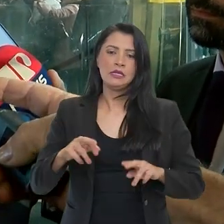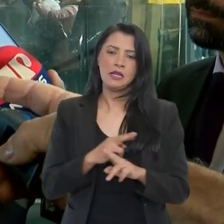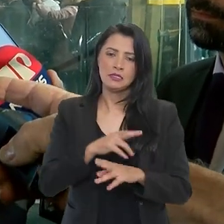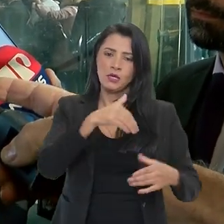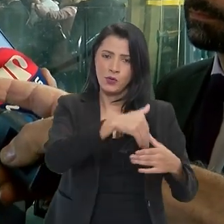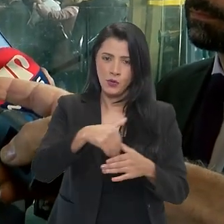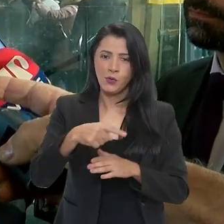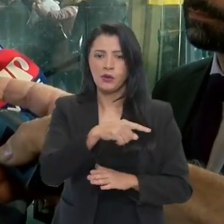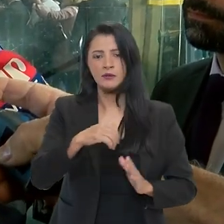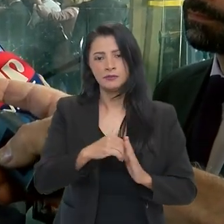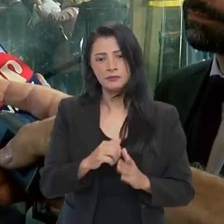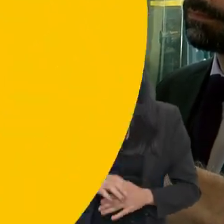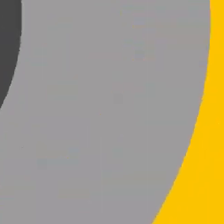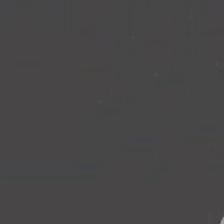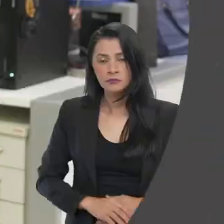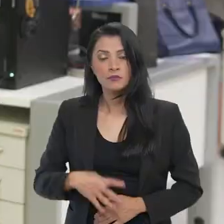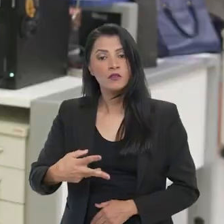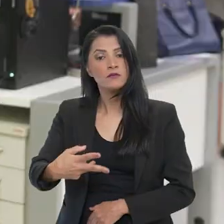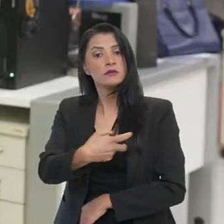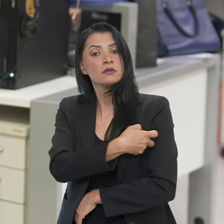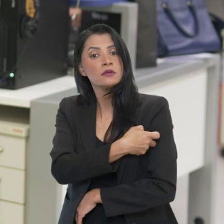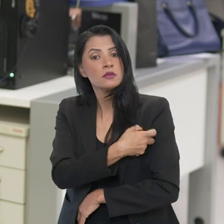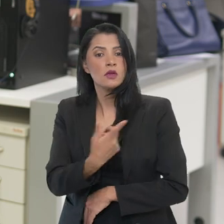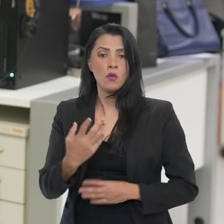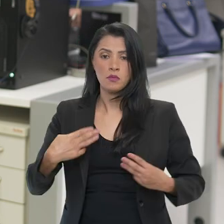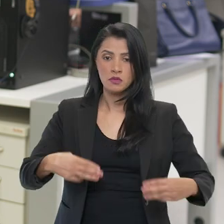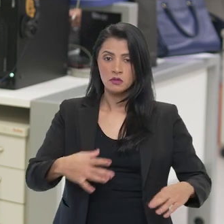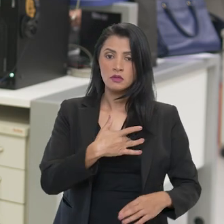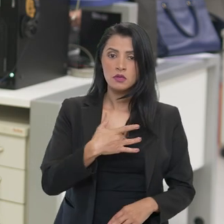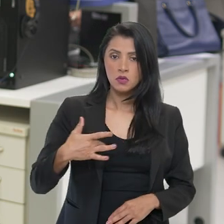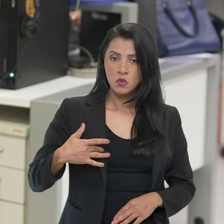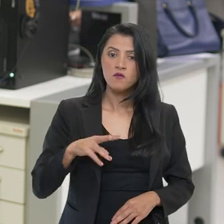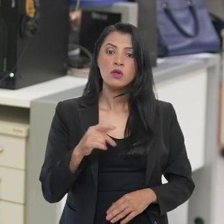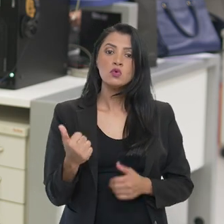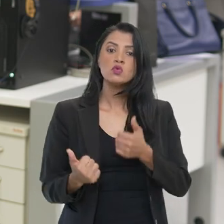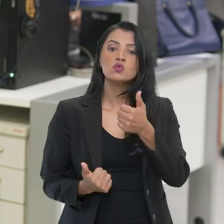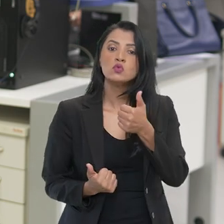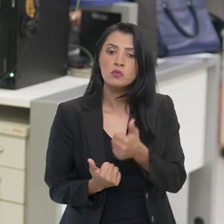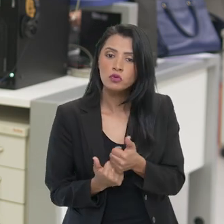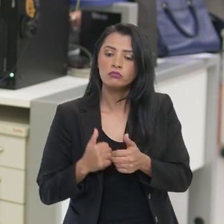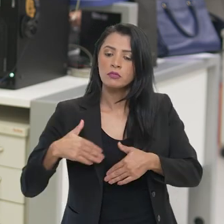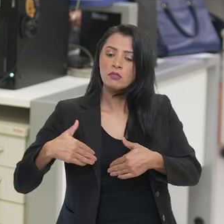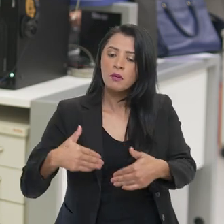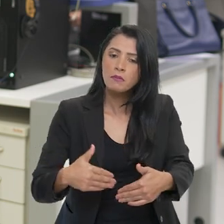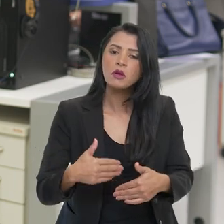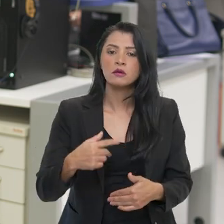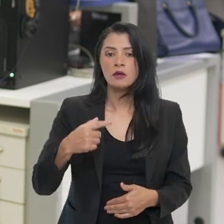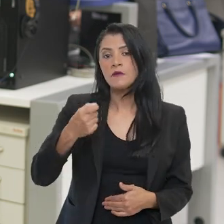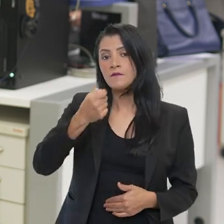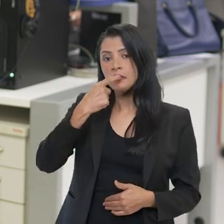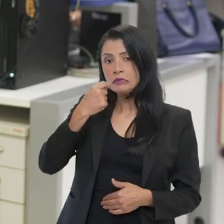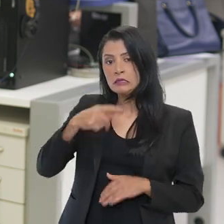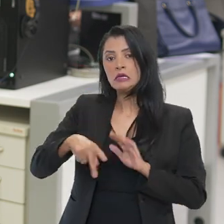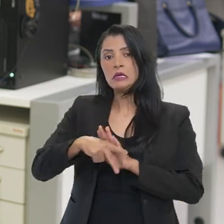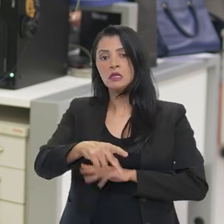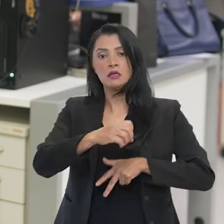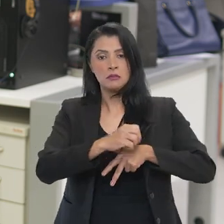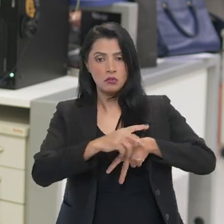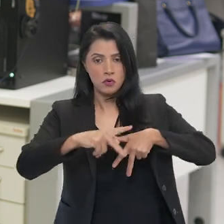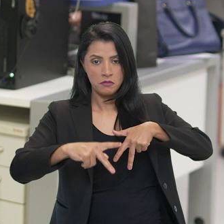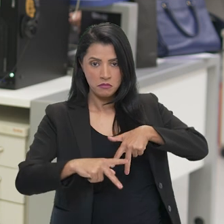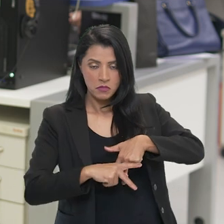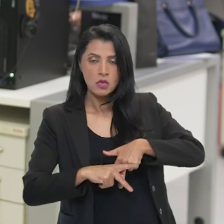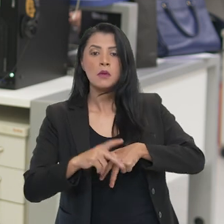otimistas em relação à tramitação no Senado. Vacinação. O Ministério da Saúde vai substituir gradualmente a vacina oral